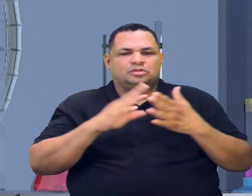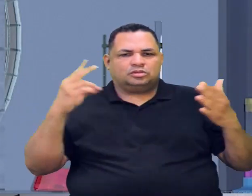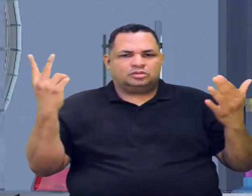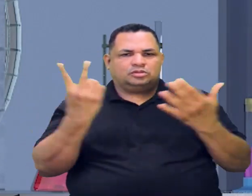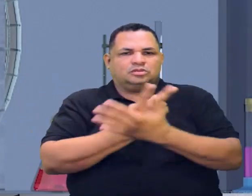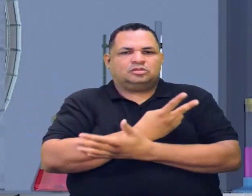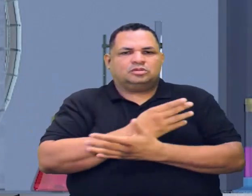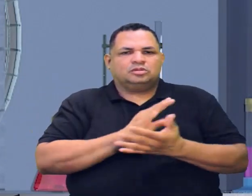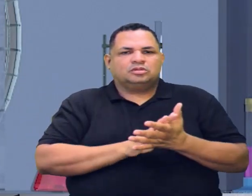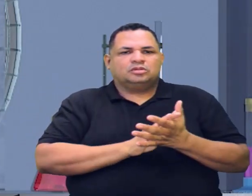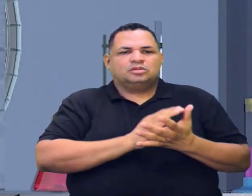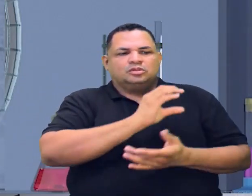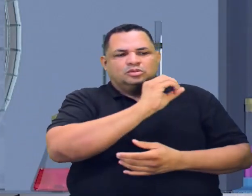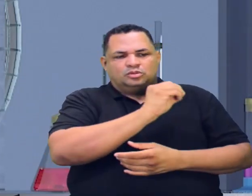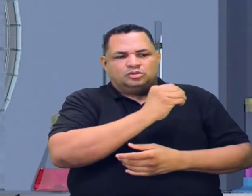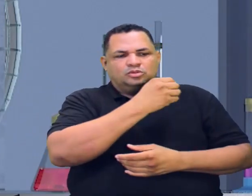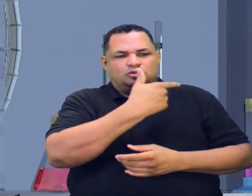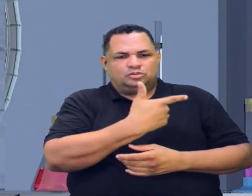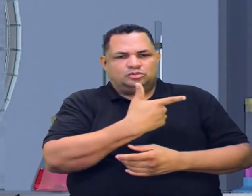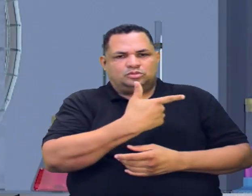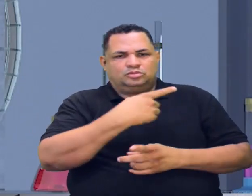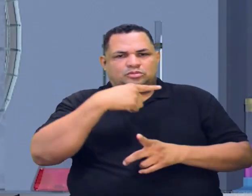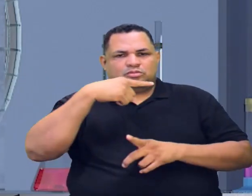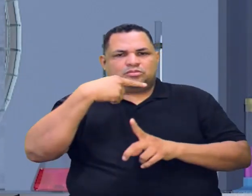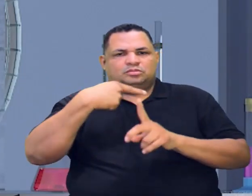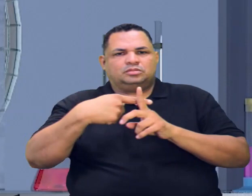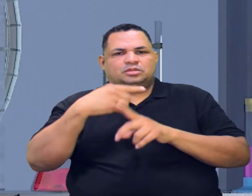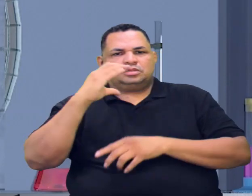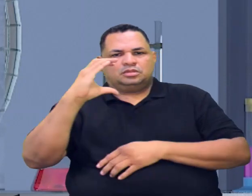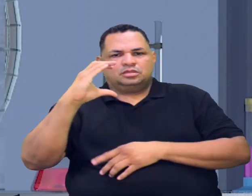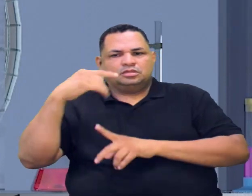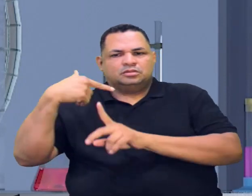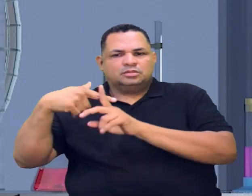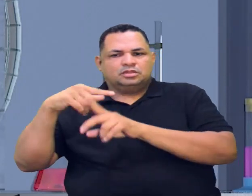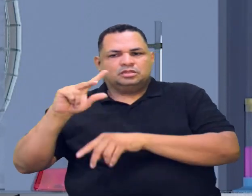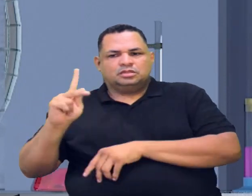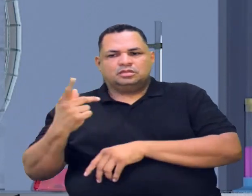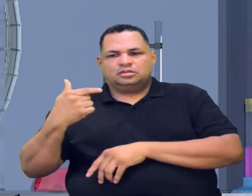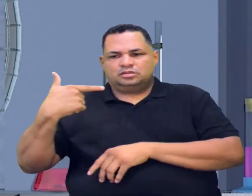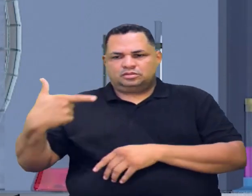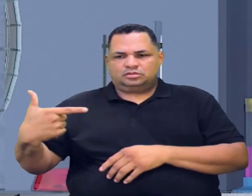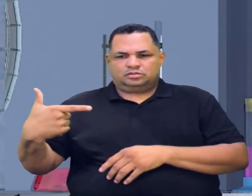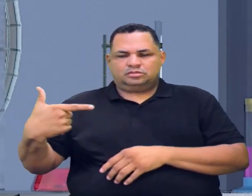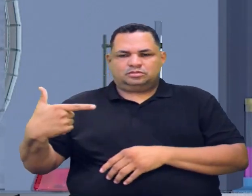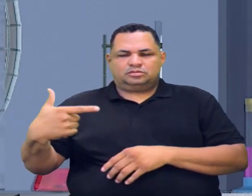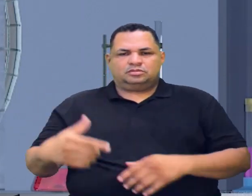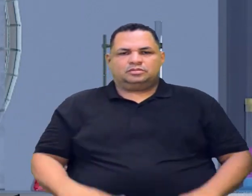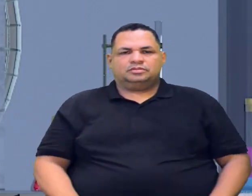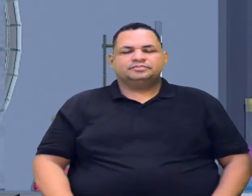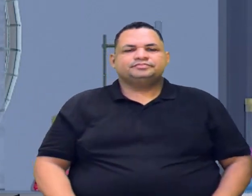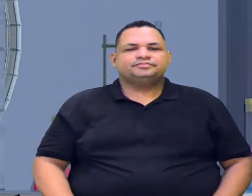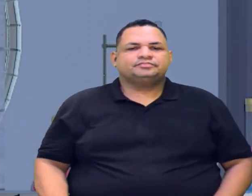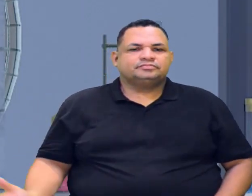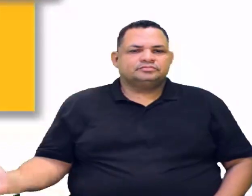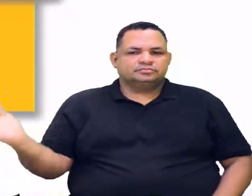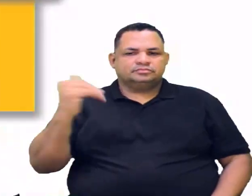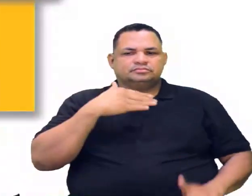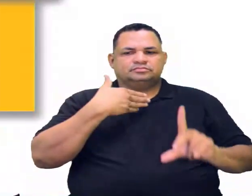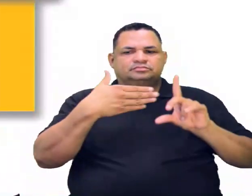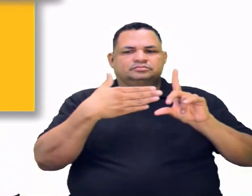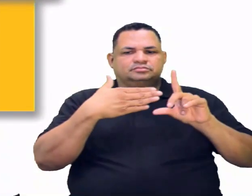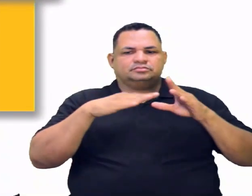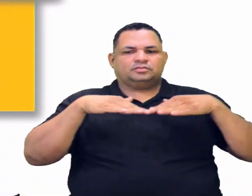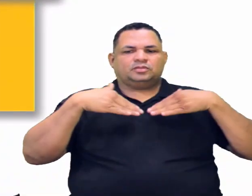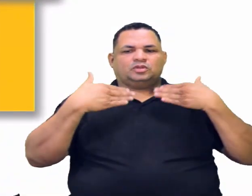ocorrer entre oxigênio, carbono e hidrogênio. Tranquilo? Então vamos lá para o slide para a gente